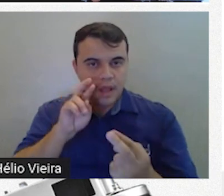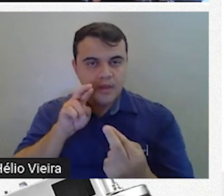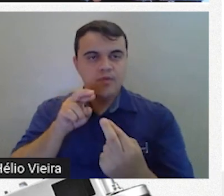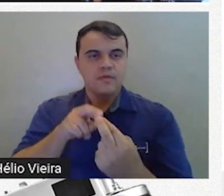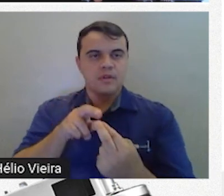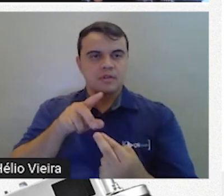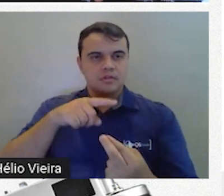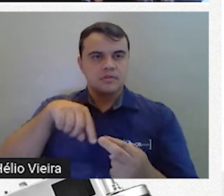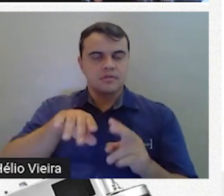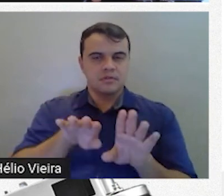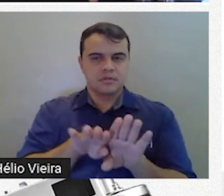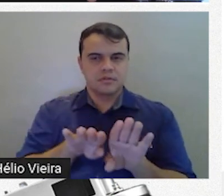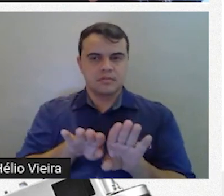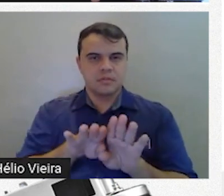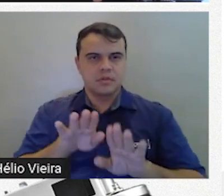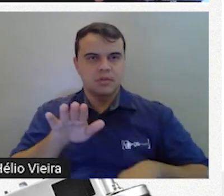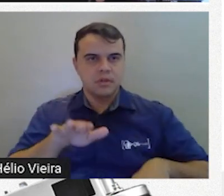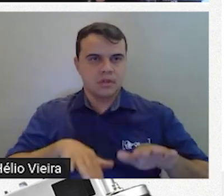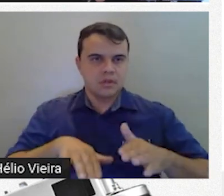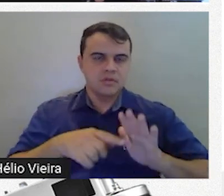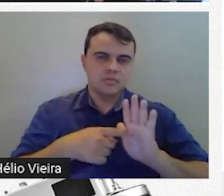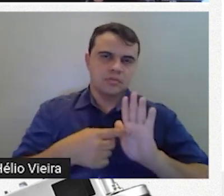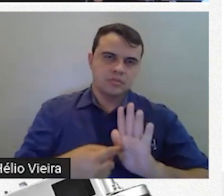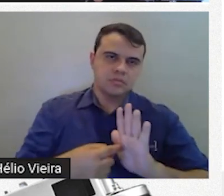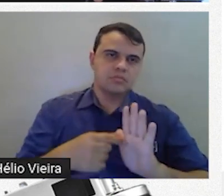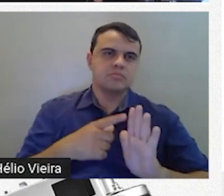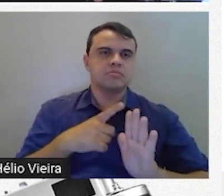referência, às vezes mostrar